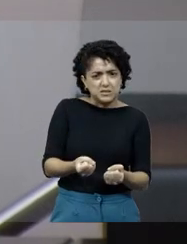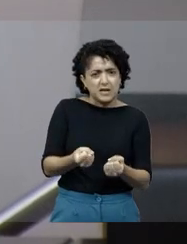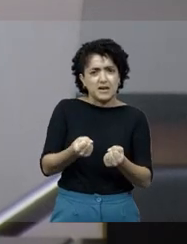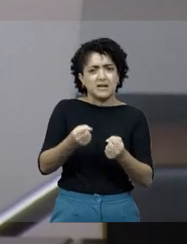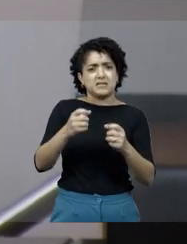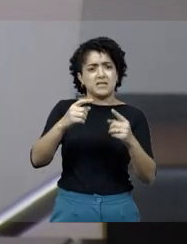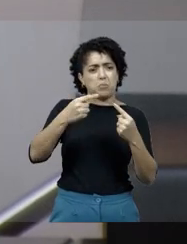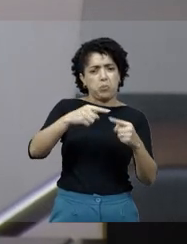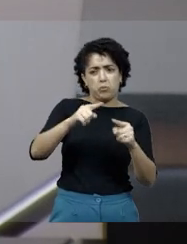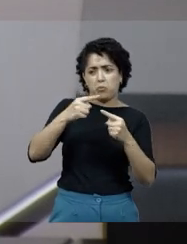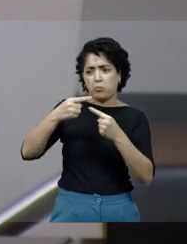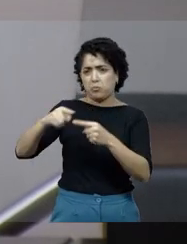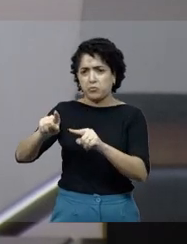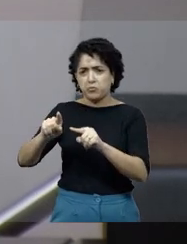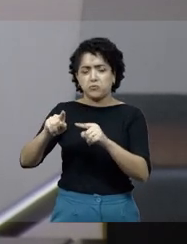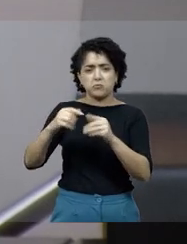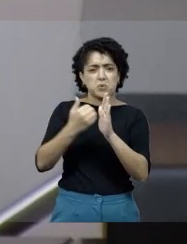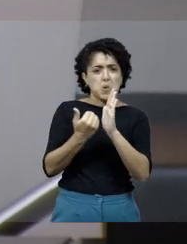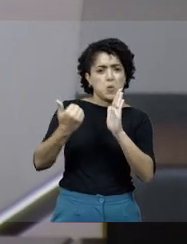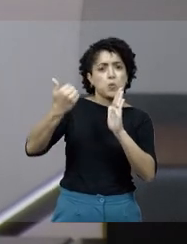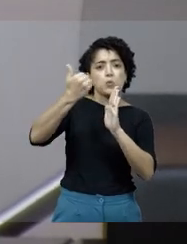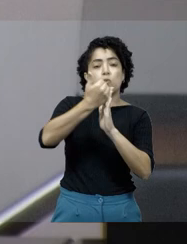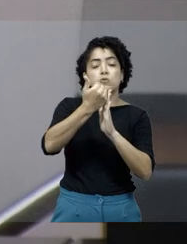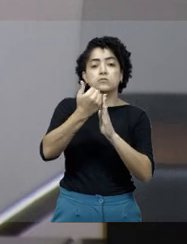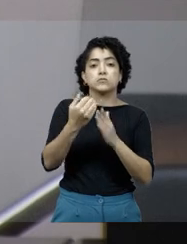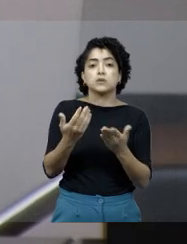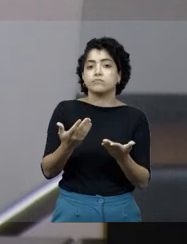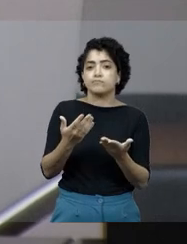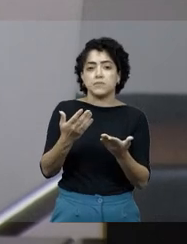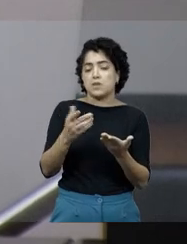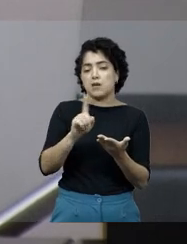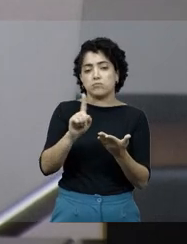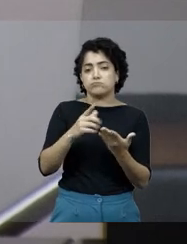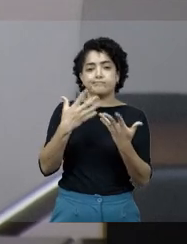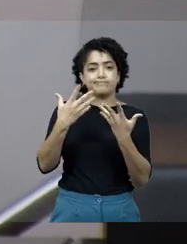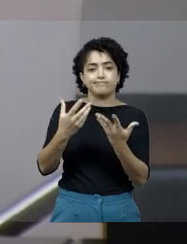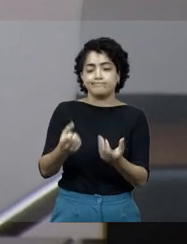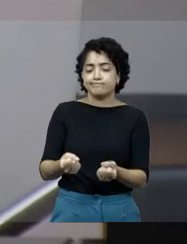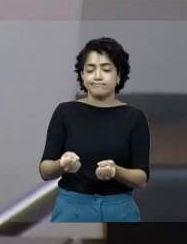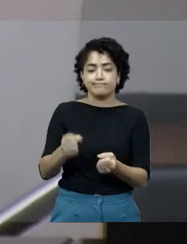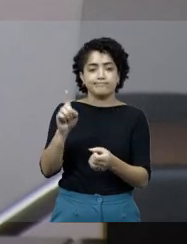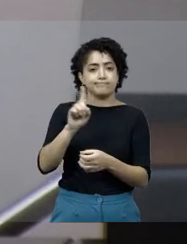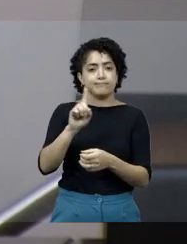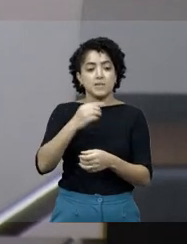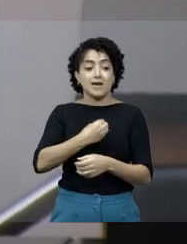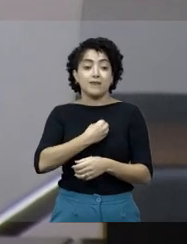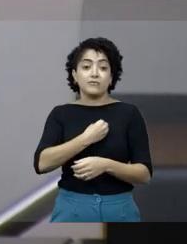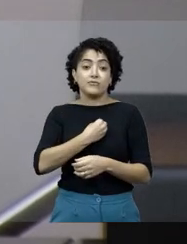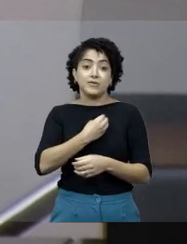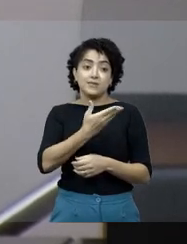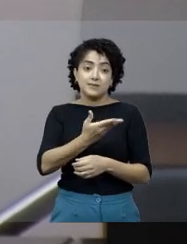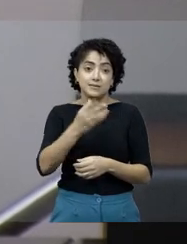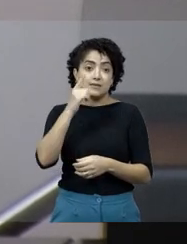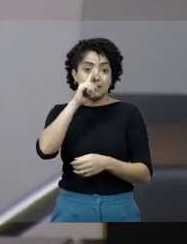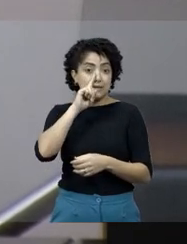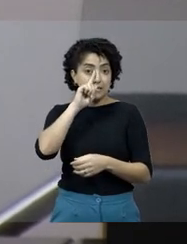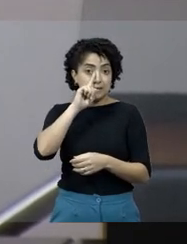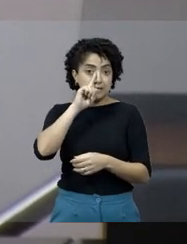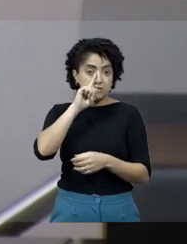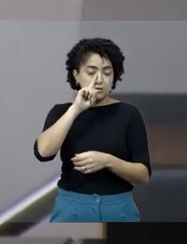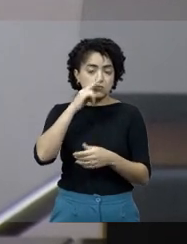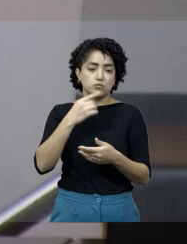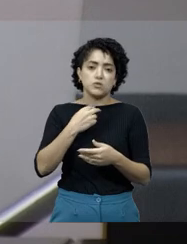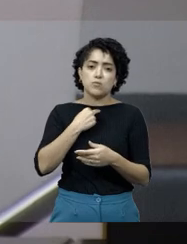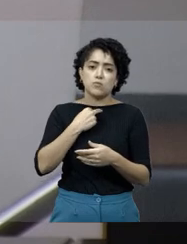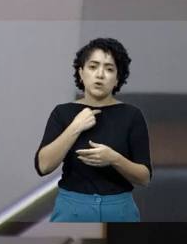agressões, abusos contra o catarinense. Ninguém está aqui nessa casa disposto a colocar a vida do catarinense em risco, porque